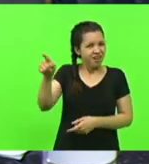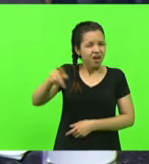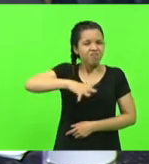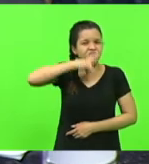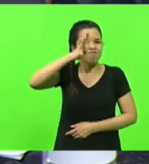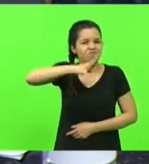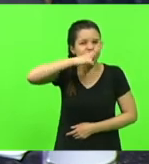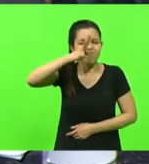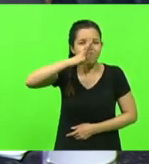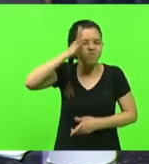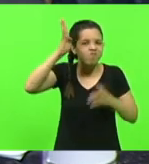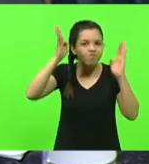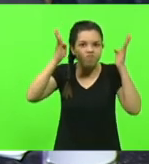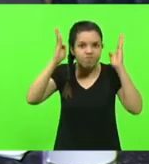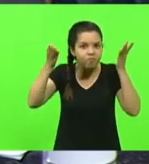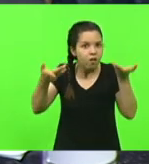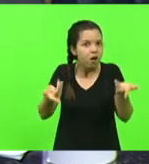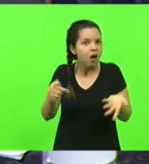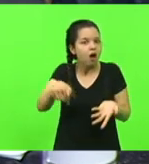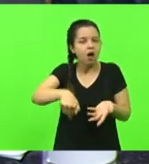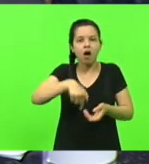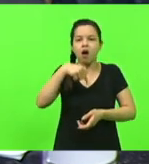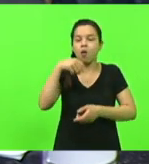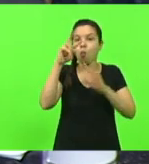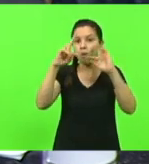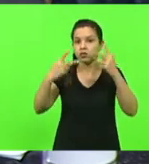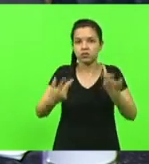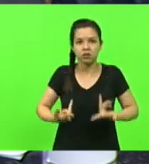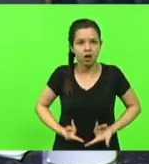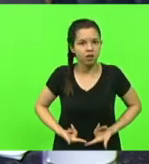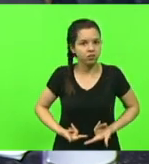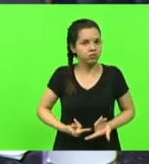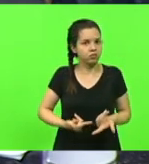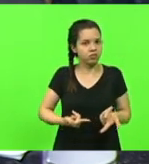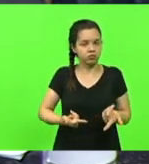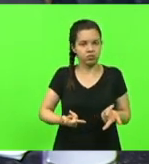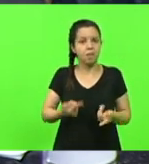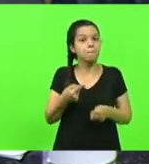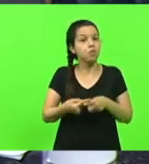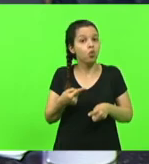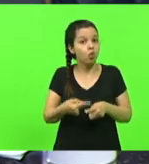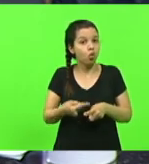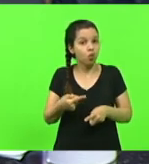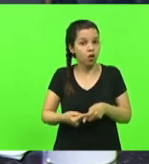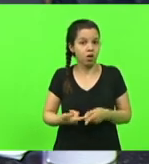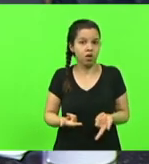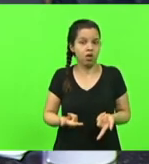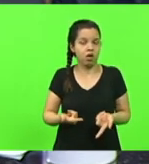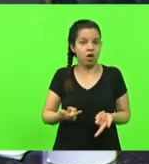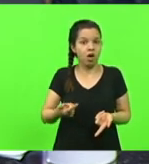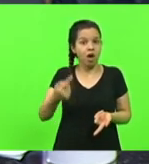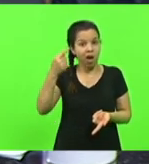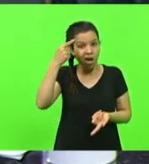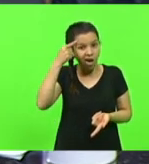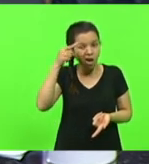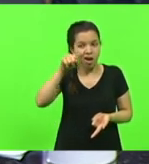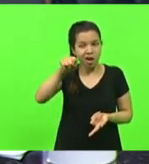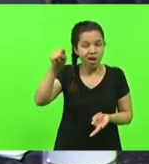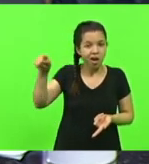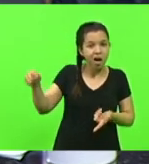que é a maior doença na humanidade. Por quê? Porque cabeça, estão criando chifre em cabeça de cavalo,